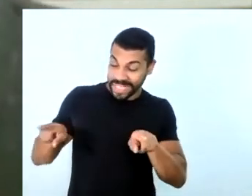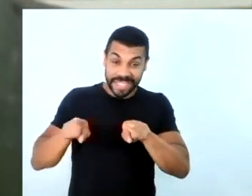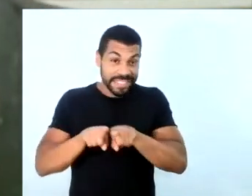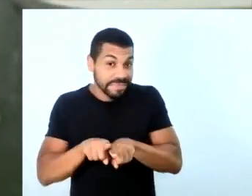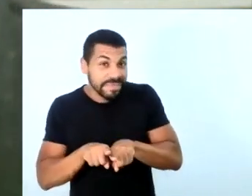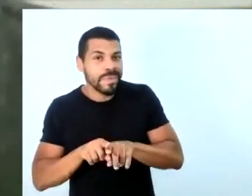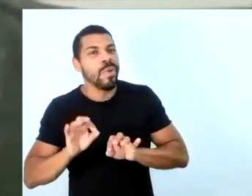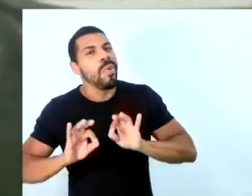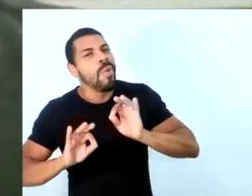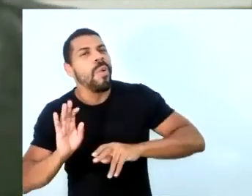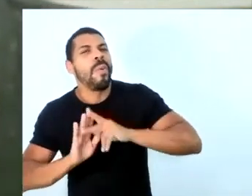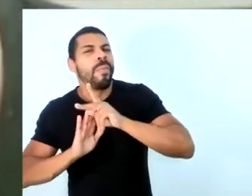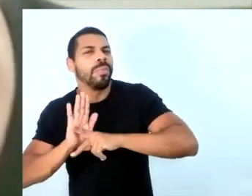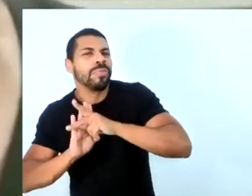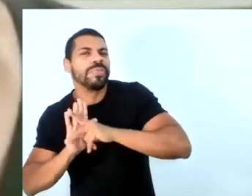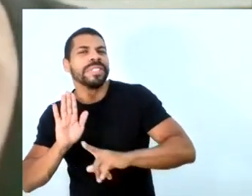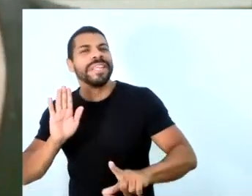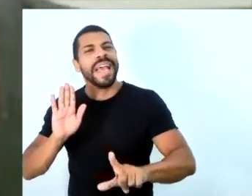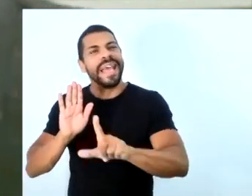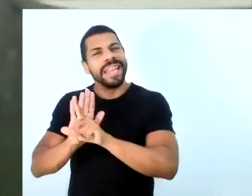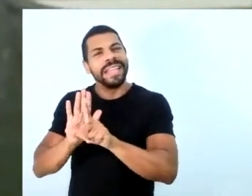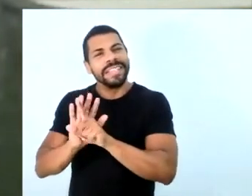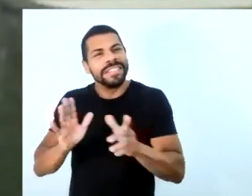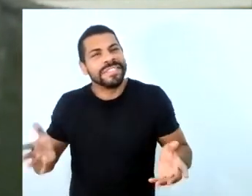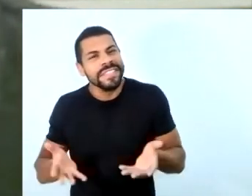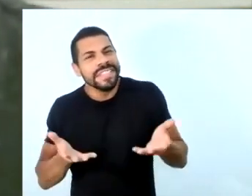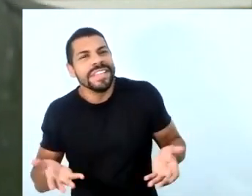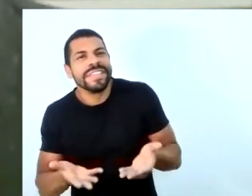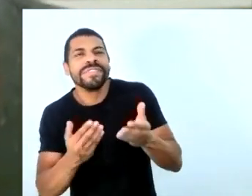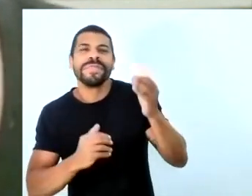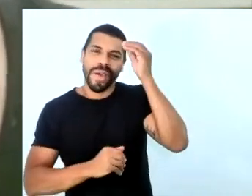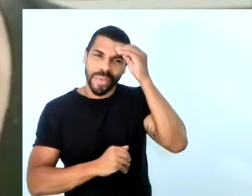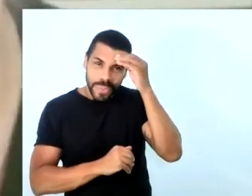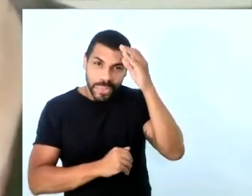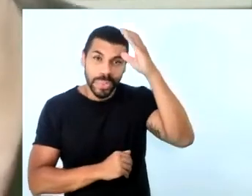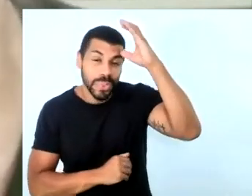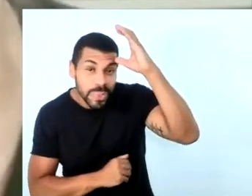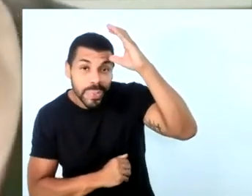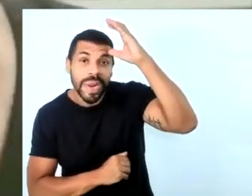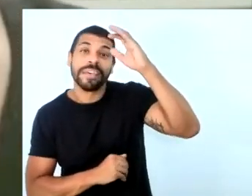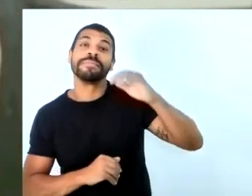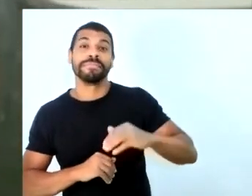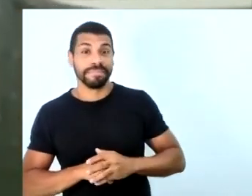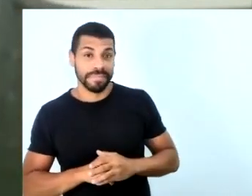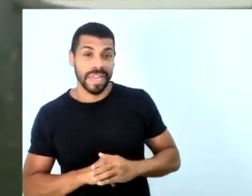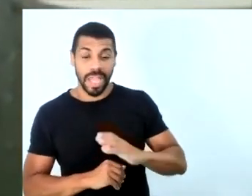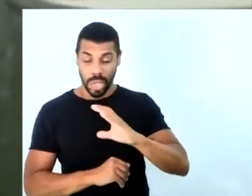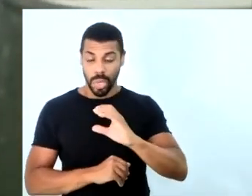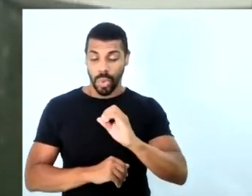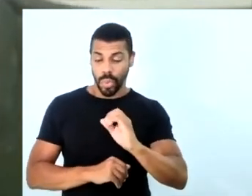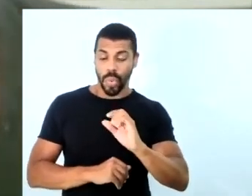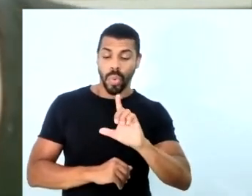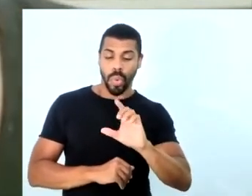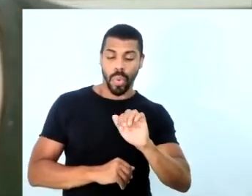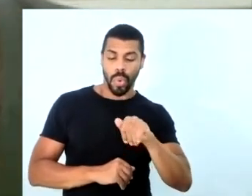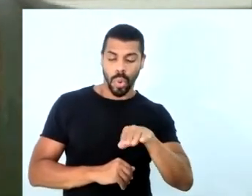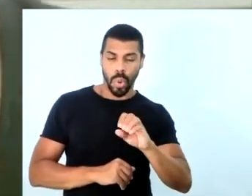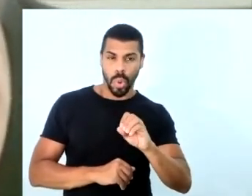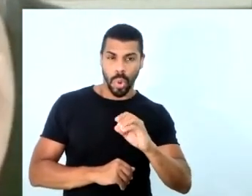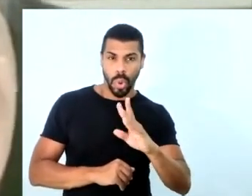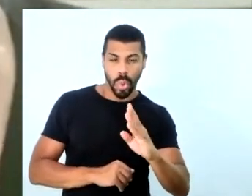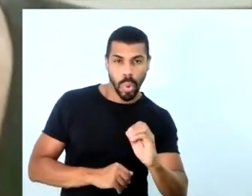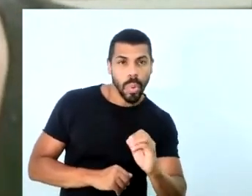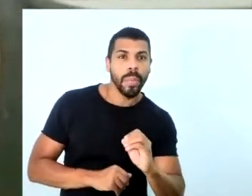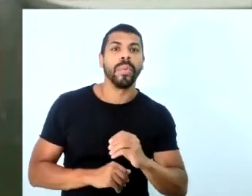dos nossos patrocinadores, um projeto feito através de lei de incentivo à cultura, com o patrocínio da Colombo, o patrocínio